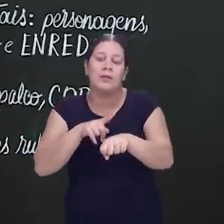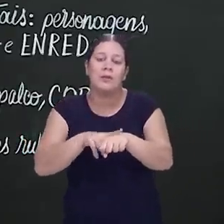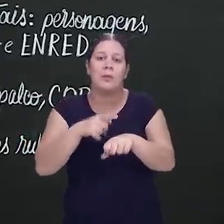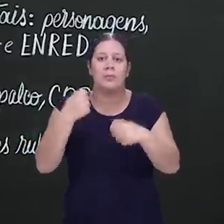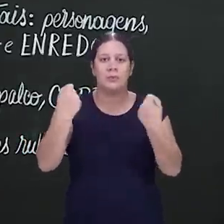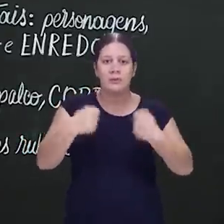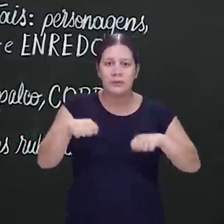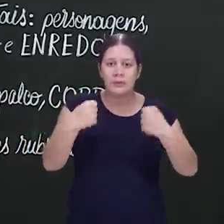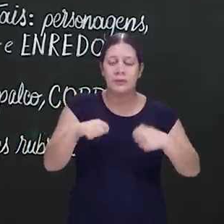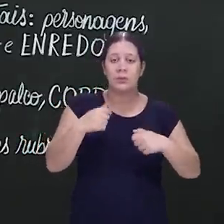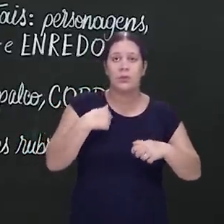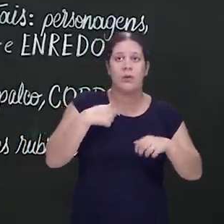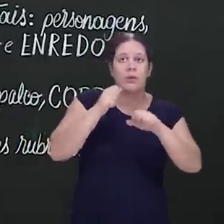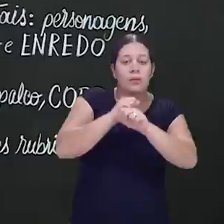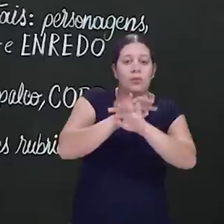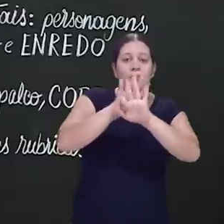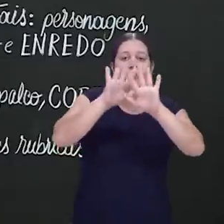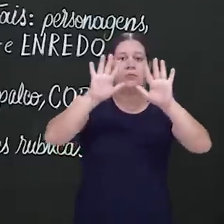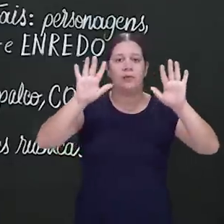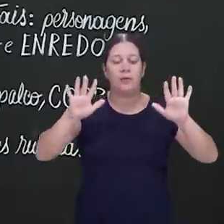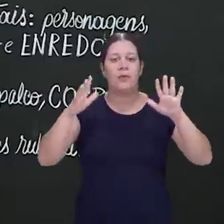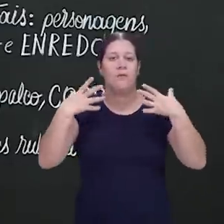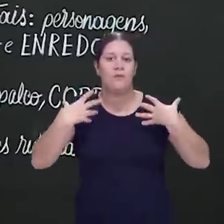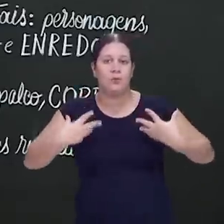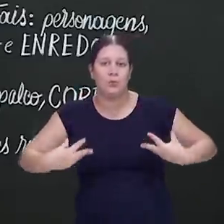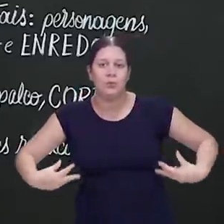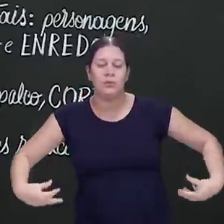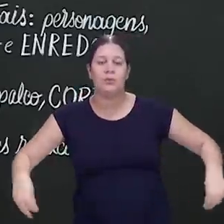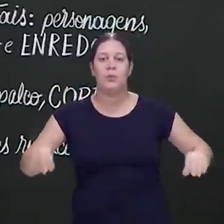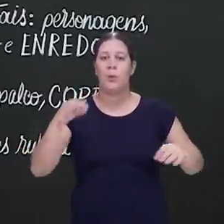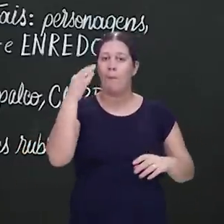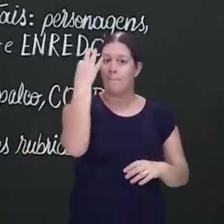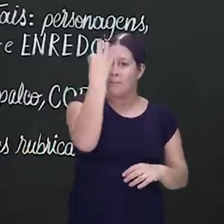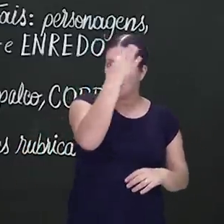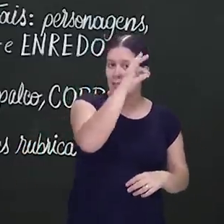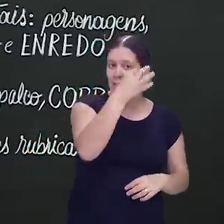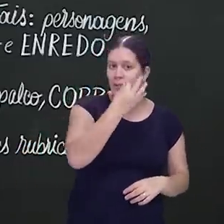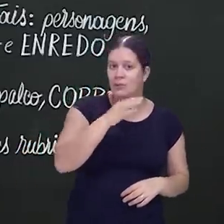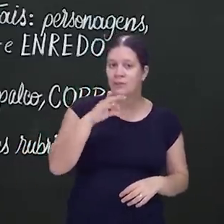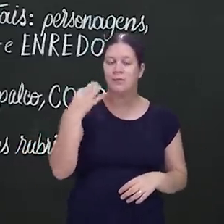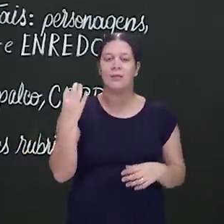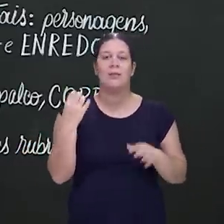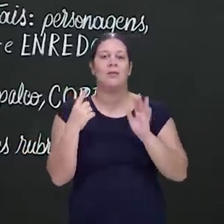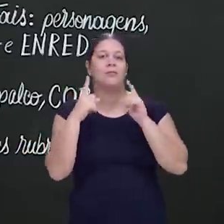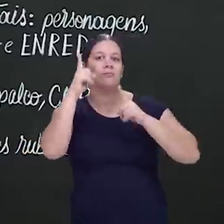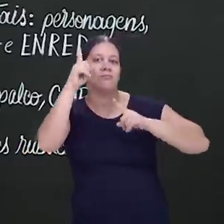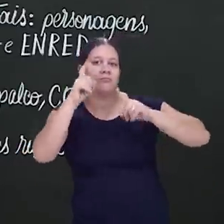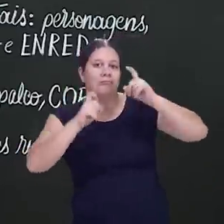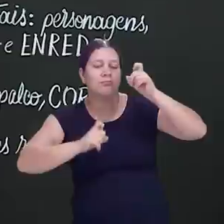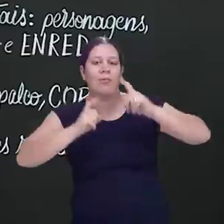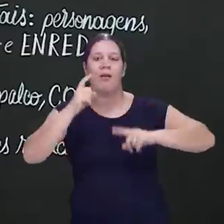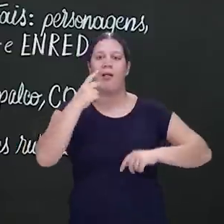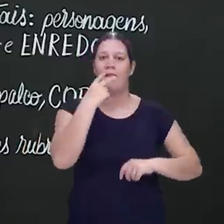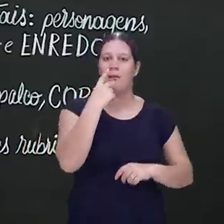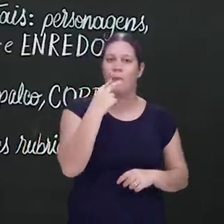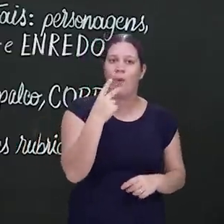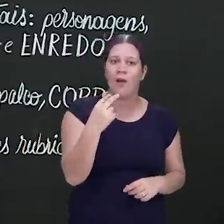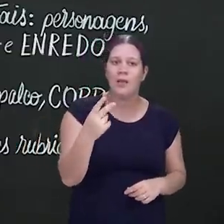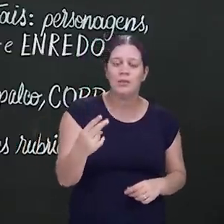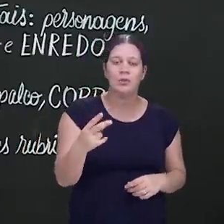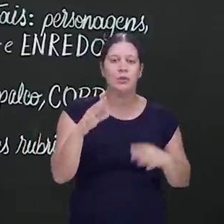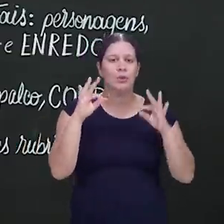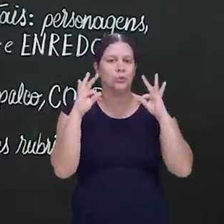deixar isso claro, sabe por quê? Porque o figurino, a maquiagem, a maneira de se expressar, ou seja, a linguagem